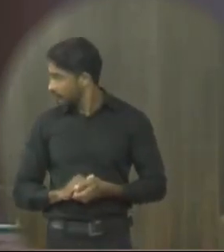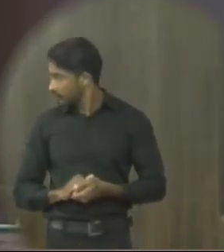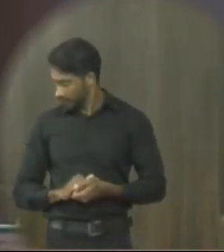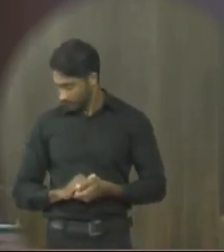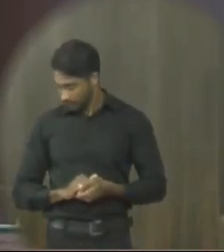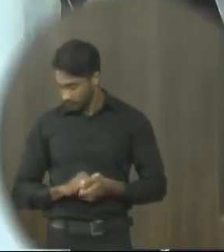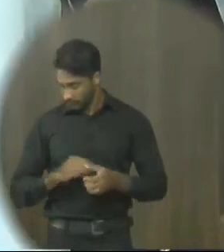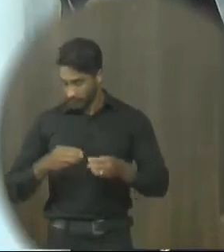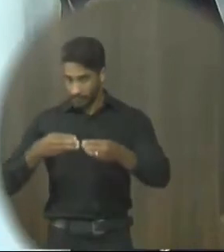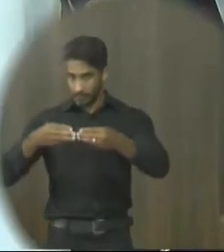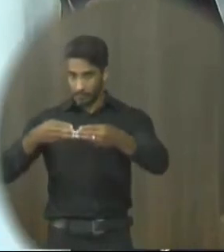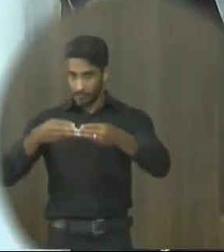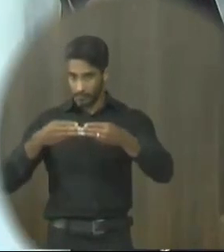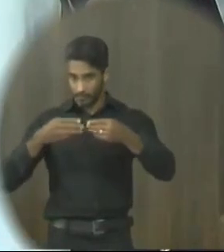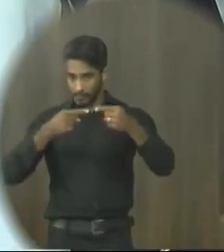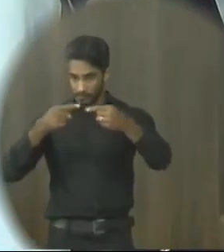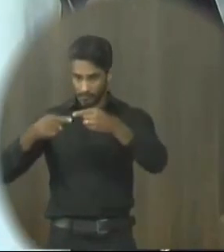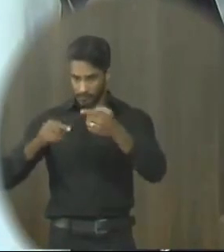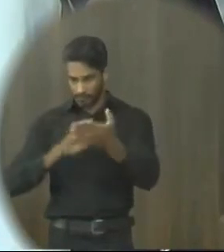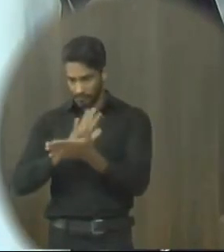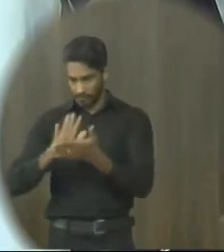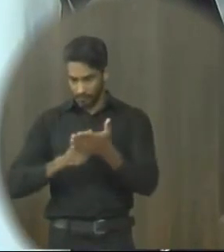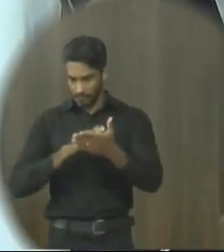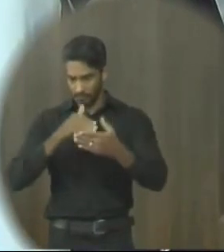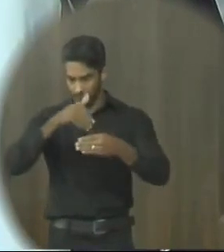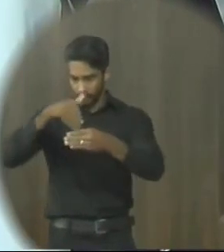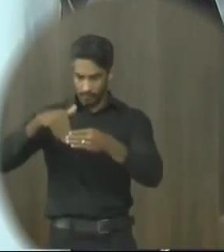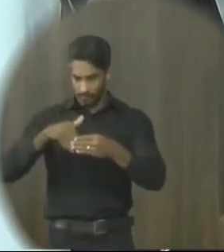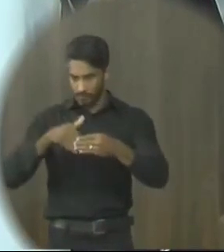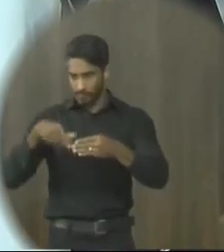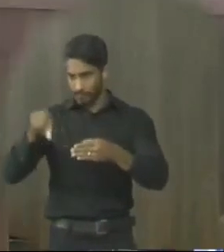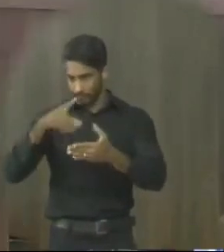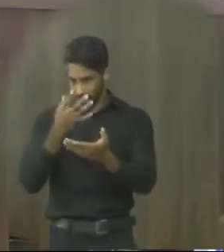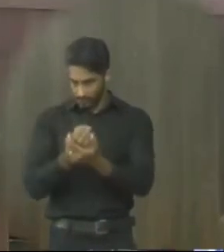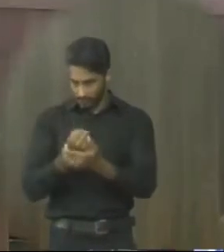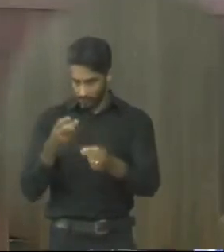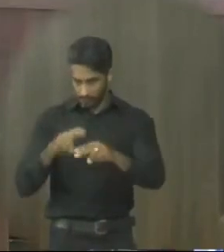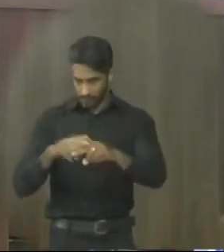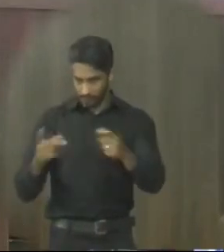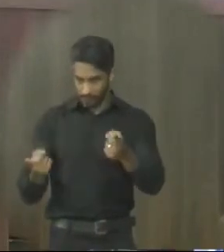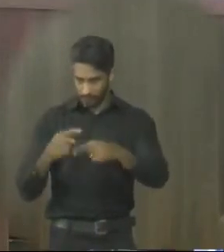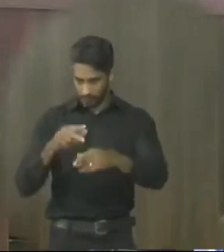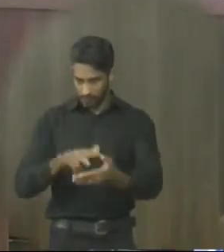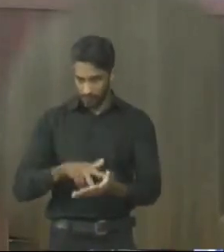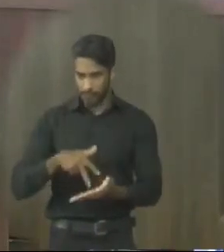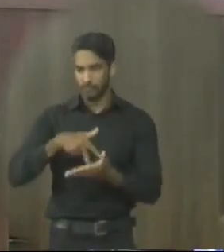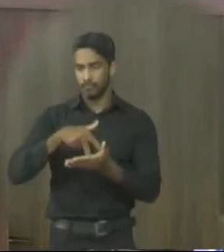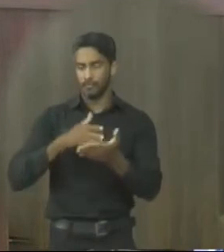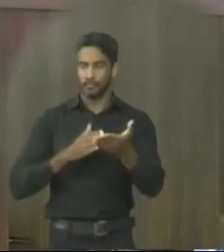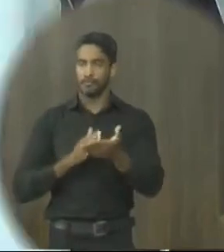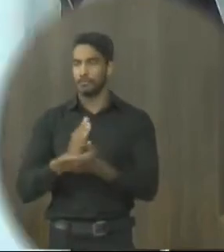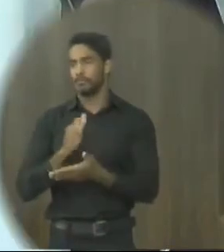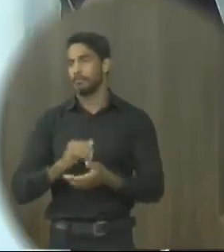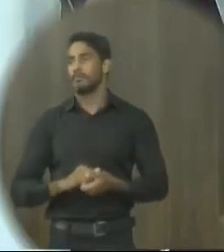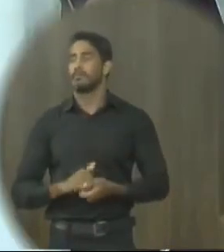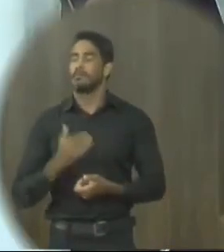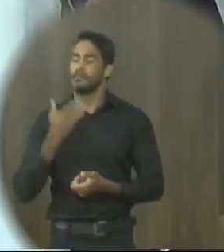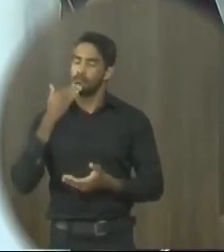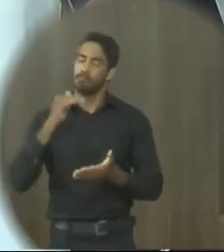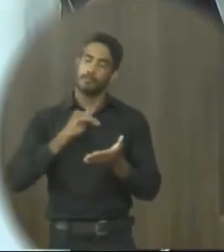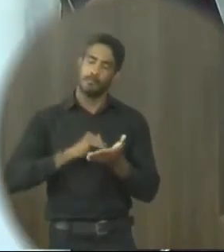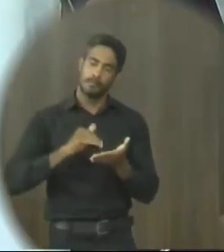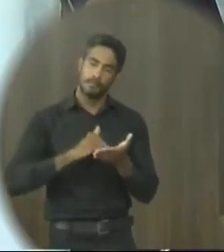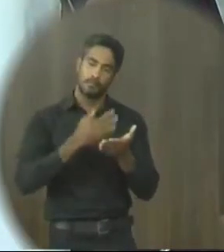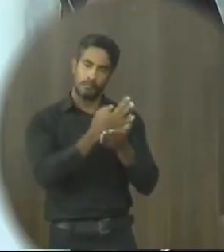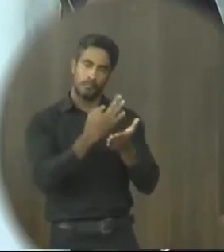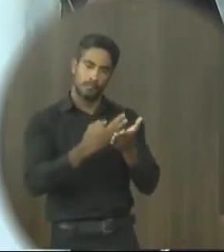As moções estão em votação sem discussão. Quem for a favor, permaneça sentado. Os contrários, se levantem. Aprovado. Solicito ao senhor